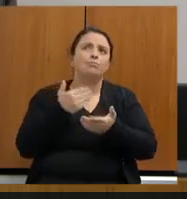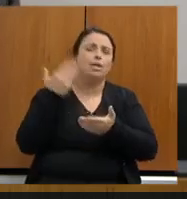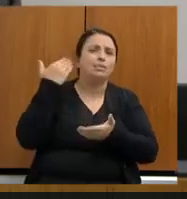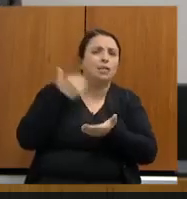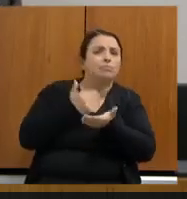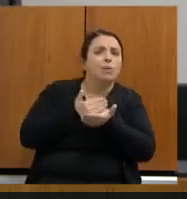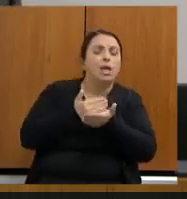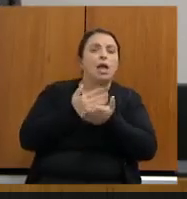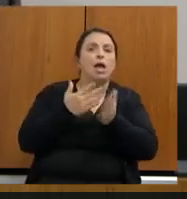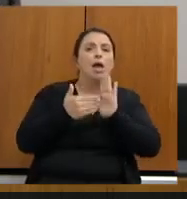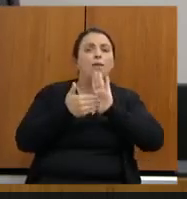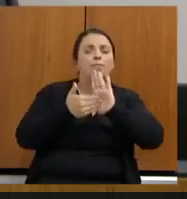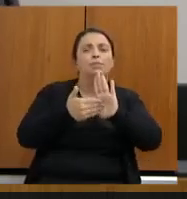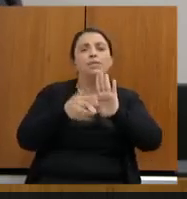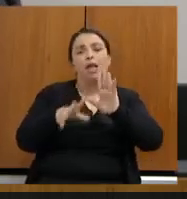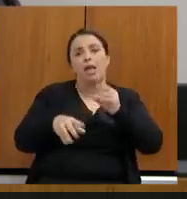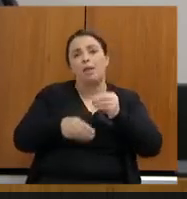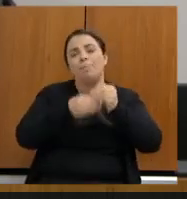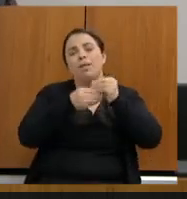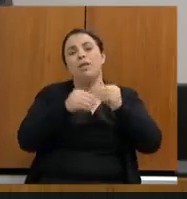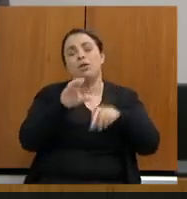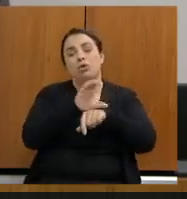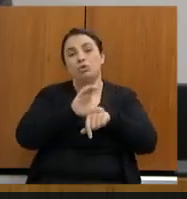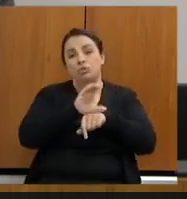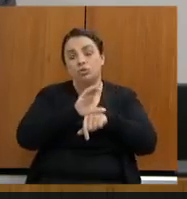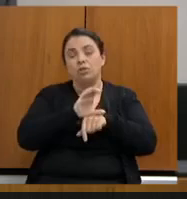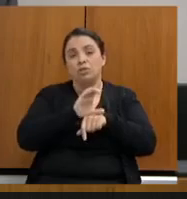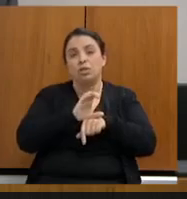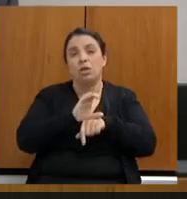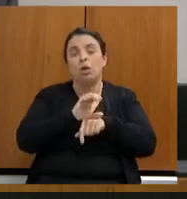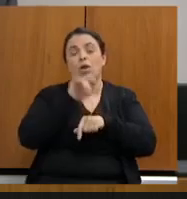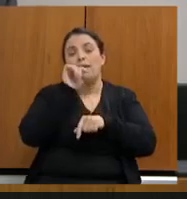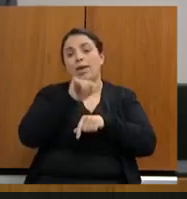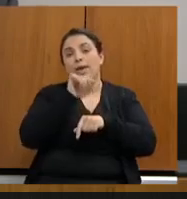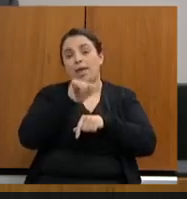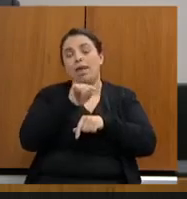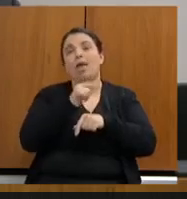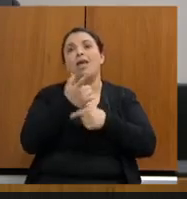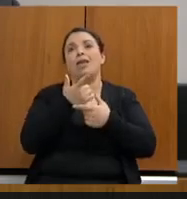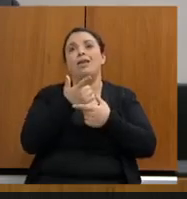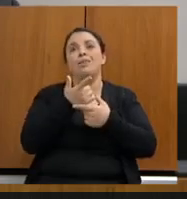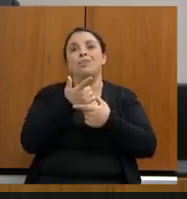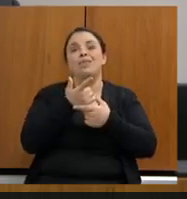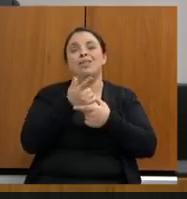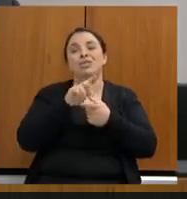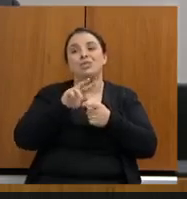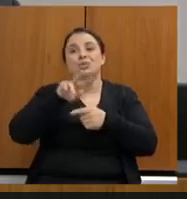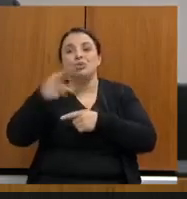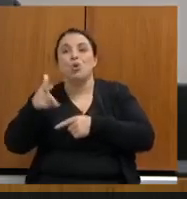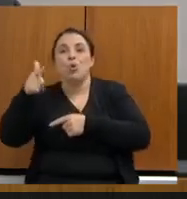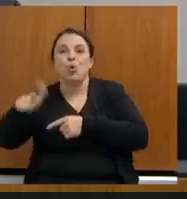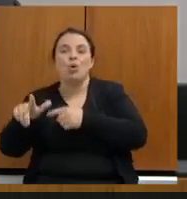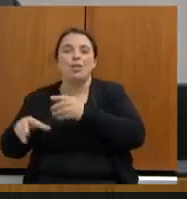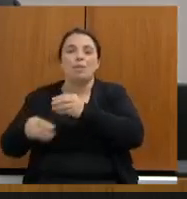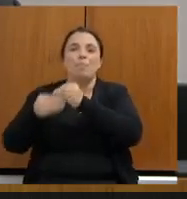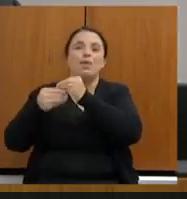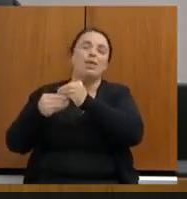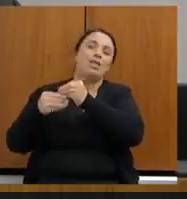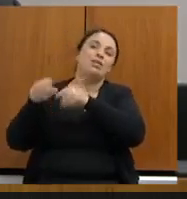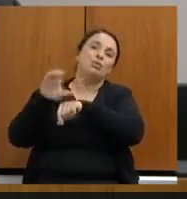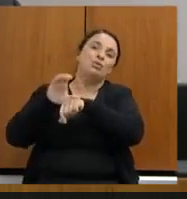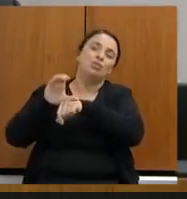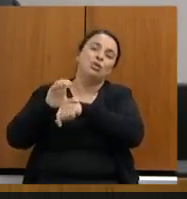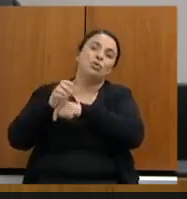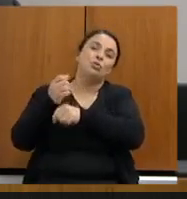proposta de emenda constitucional que deu origem à emenda condicional 99 2019 Quem